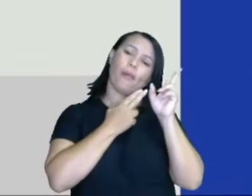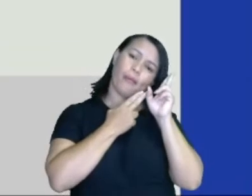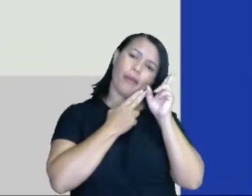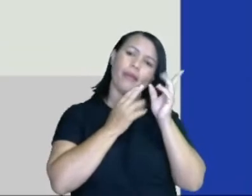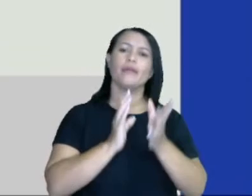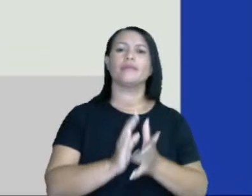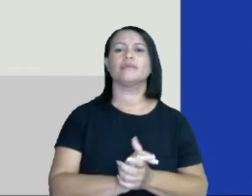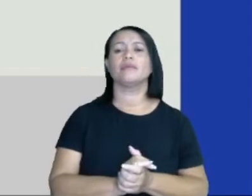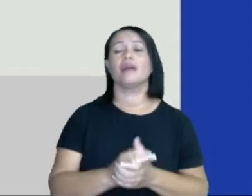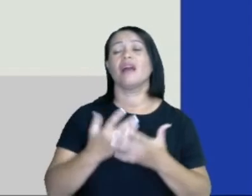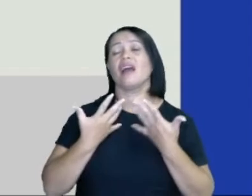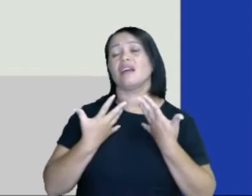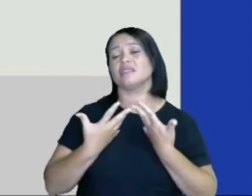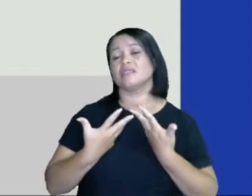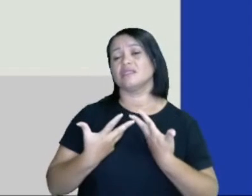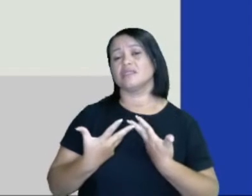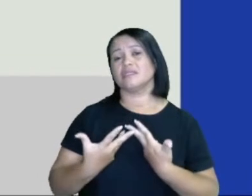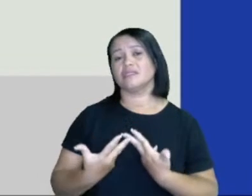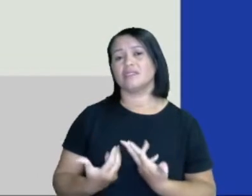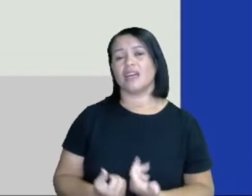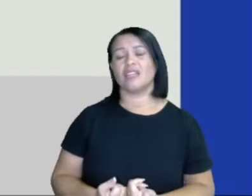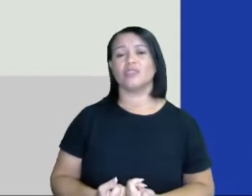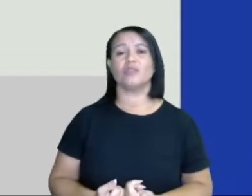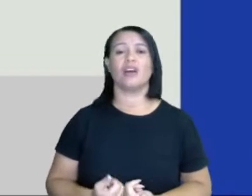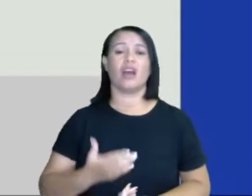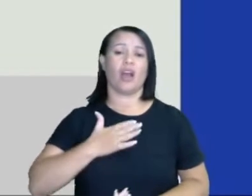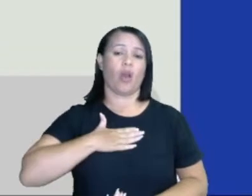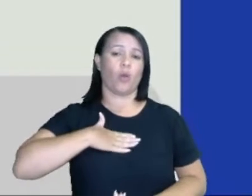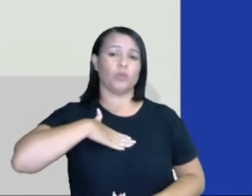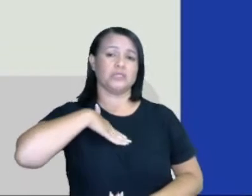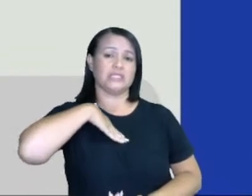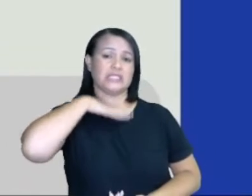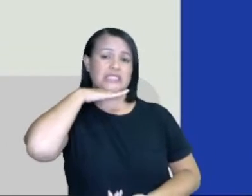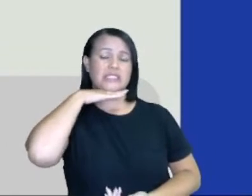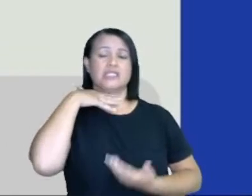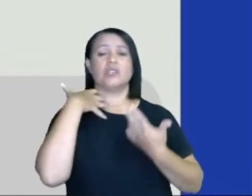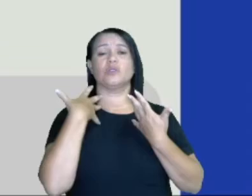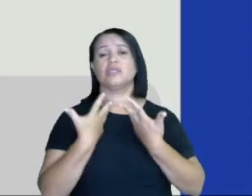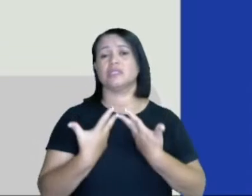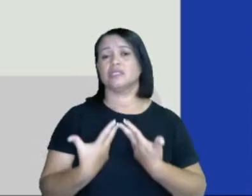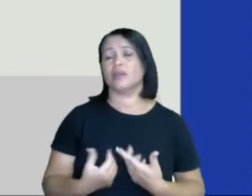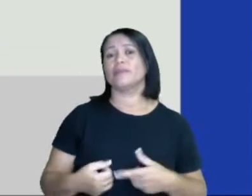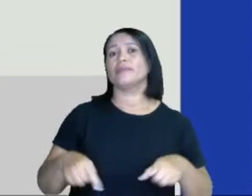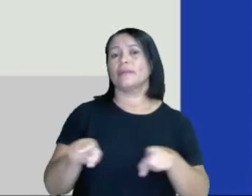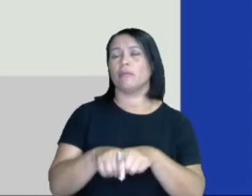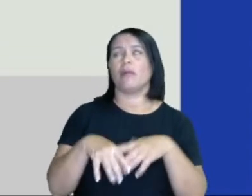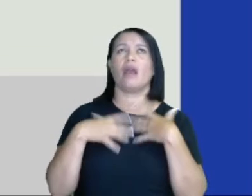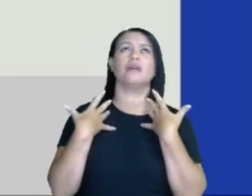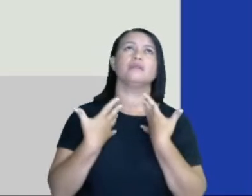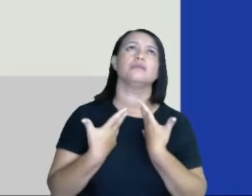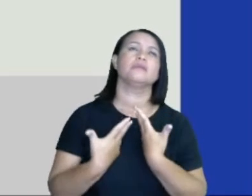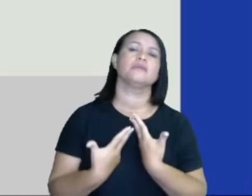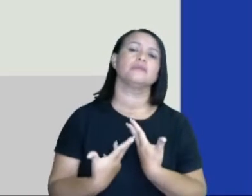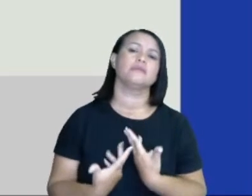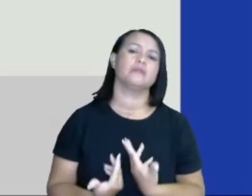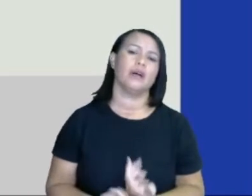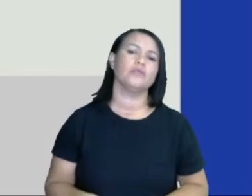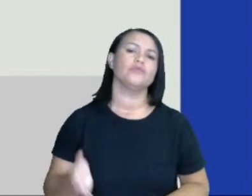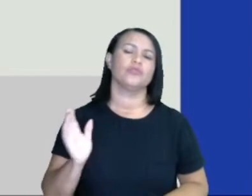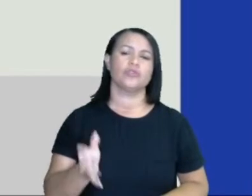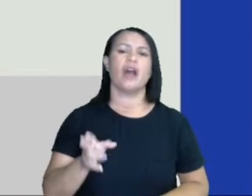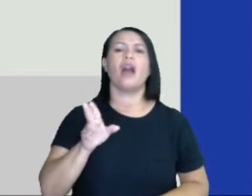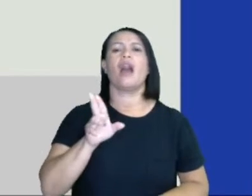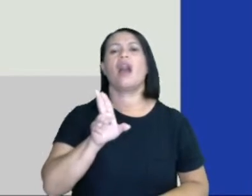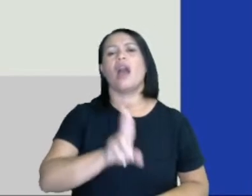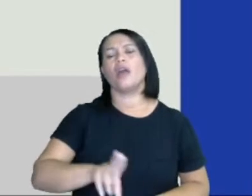certo? Cansado, agotado, exausto. Quando a gente está muito cansado, a gente geralmente usa